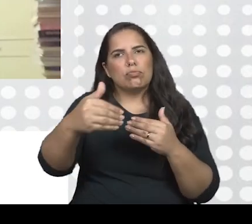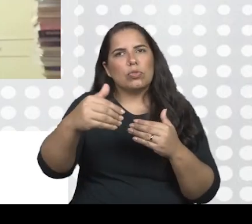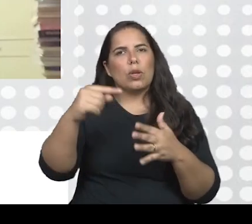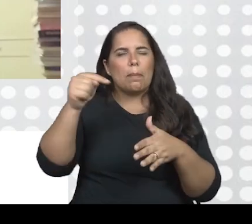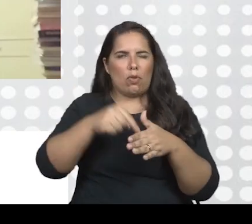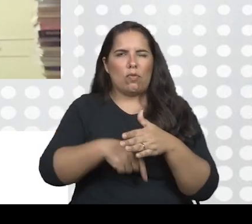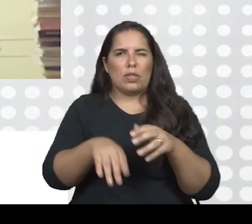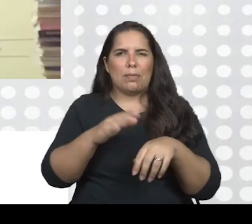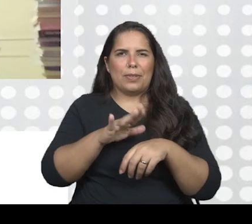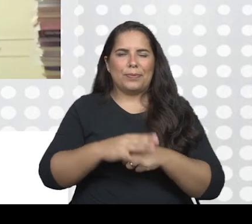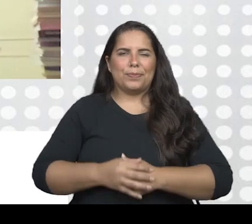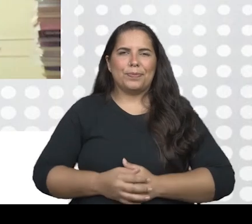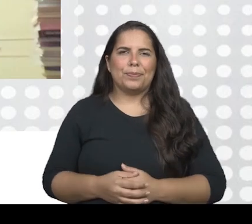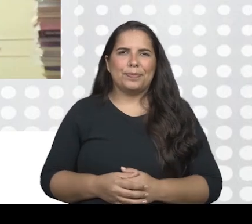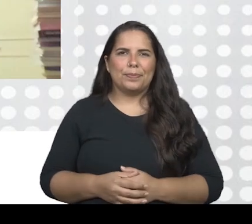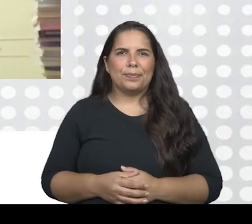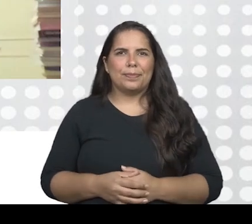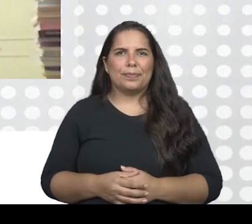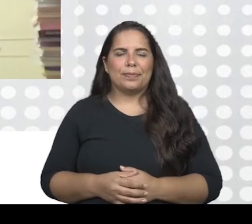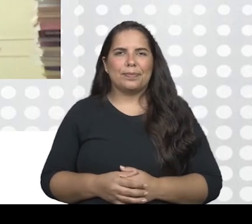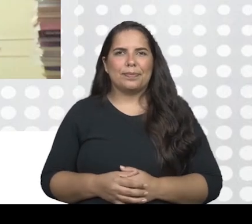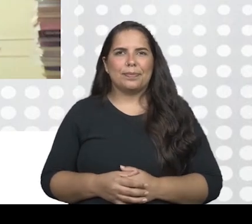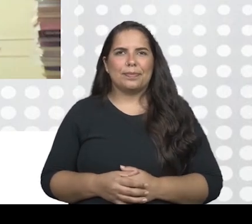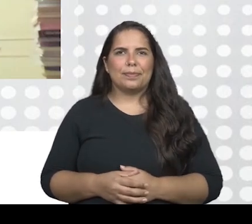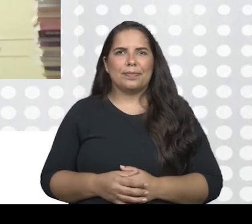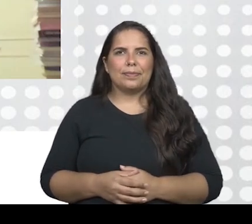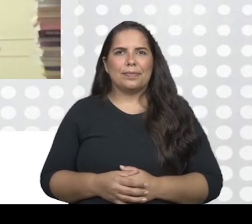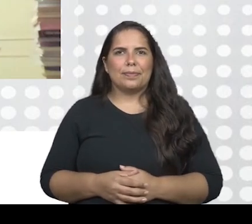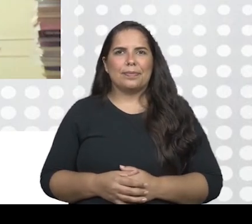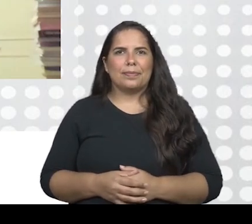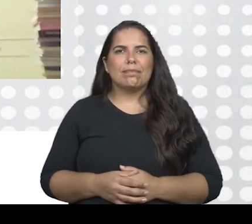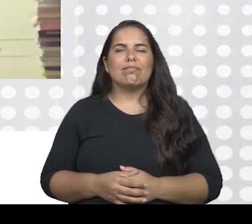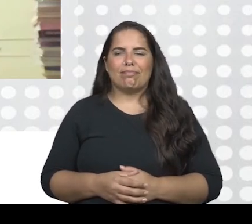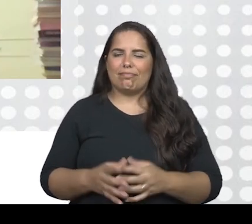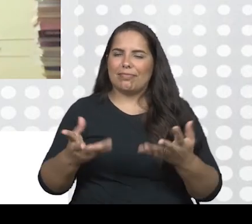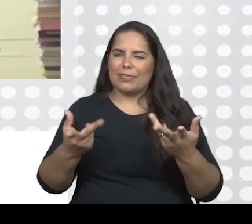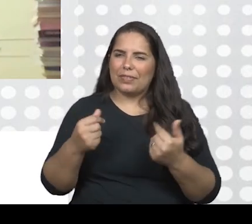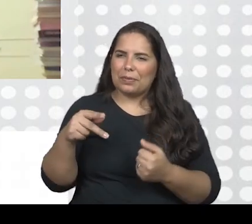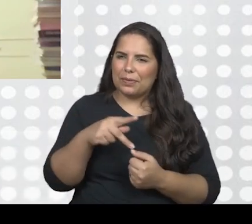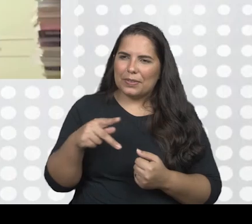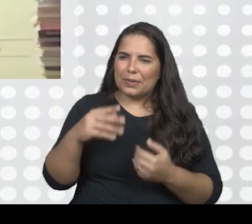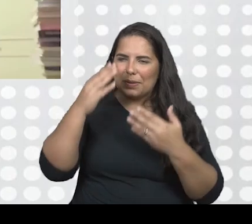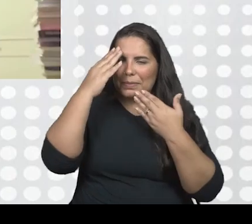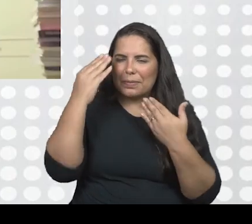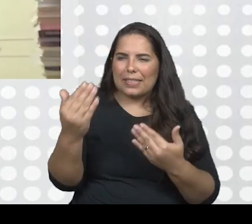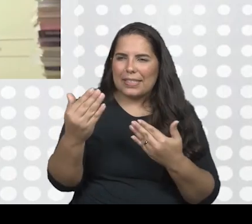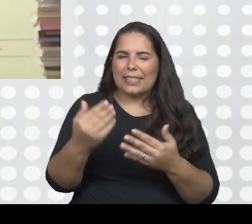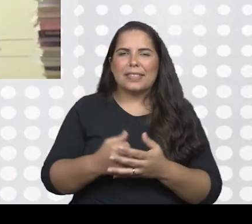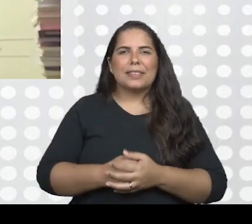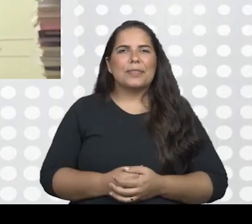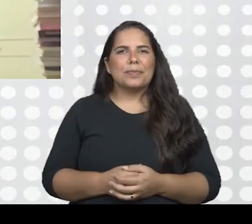posterior, aprofundar um pouco mais. Maravilha, professora Márcia, muito